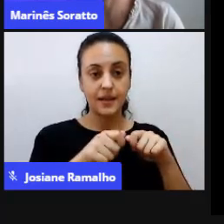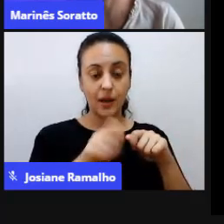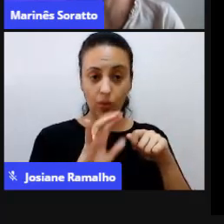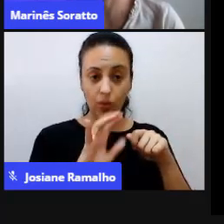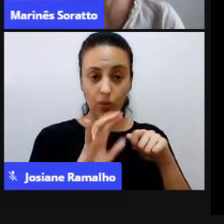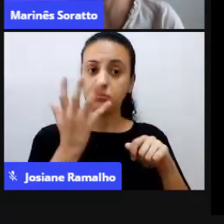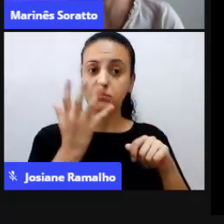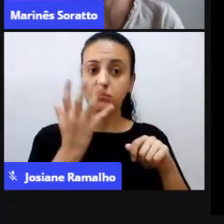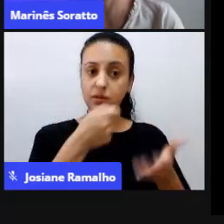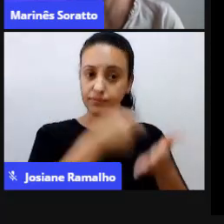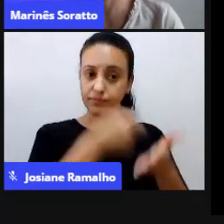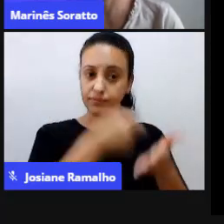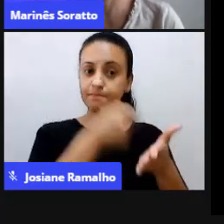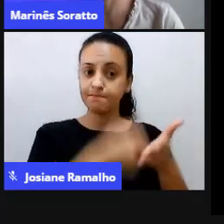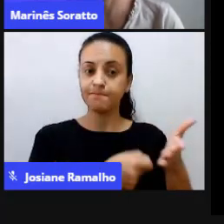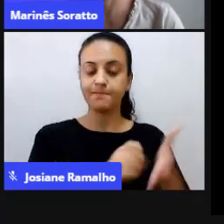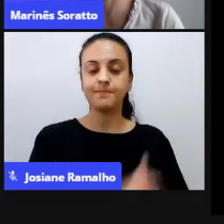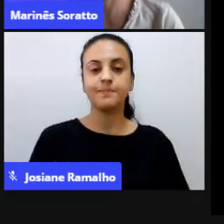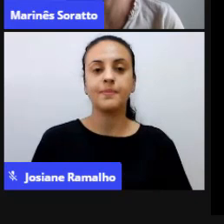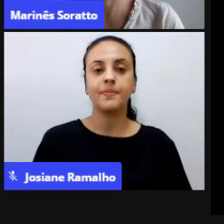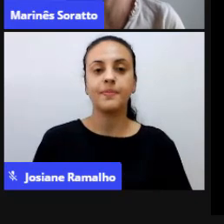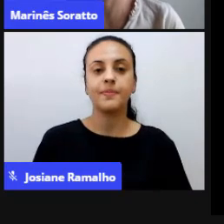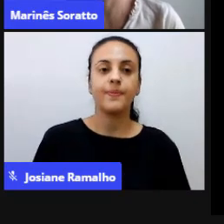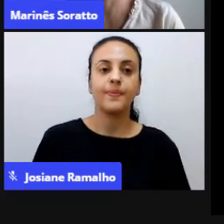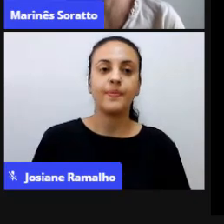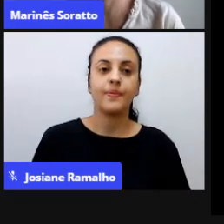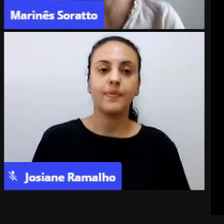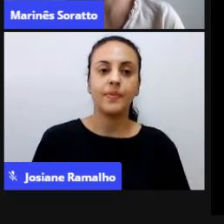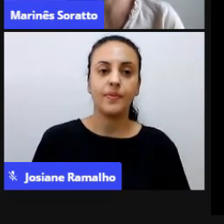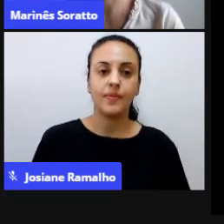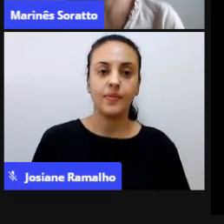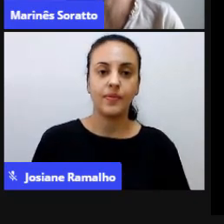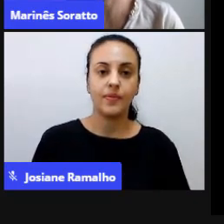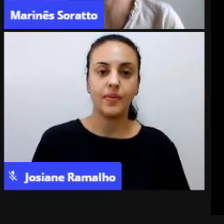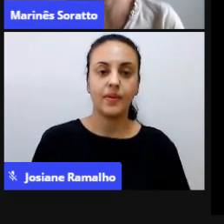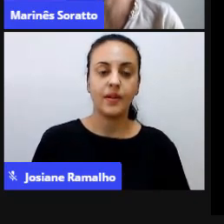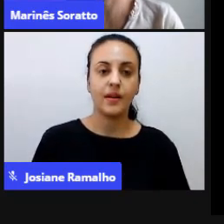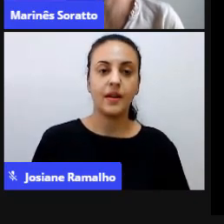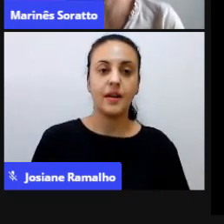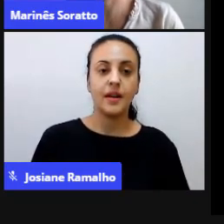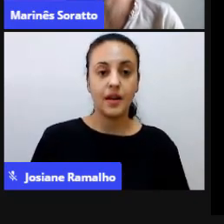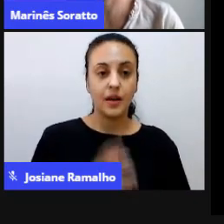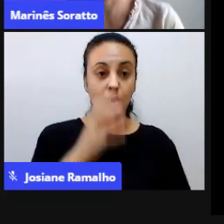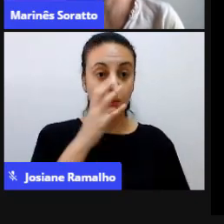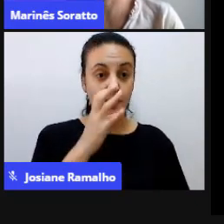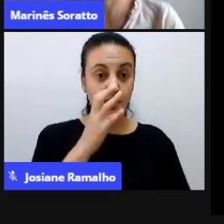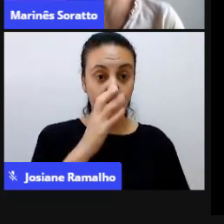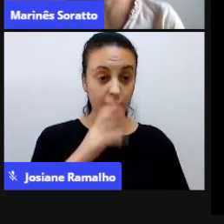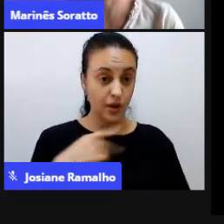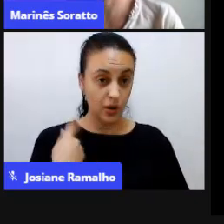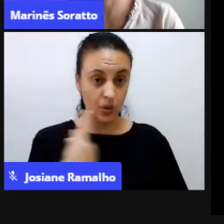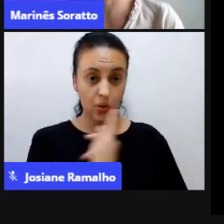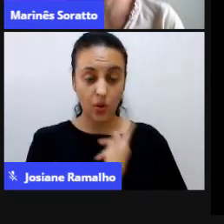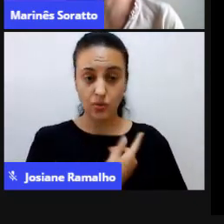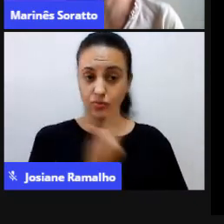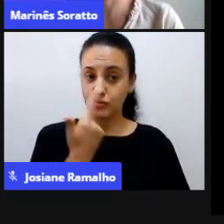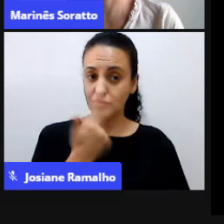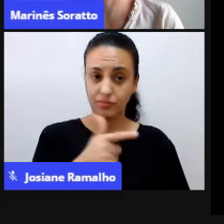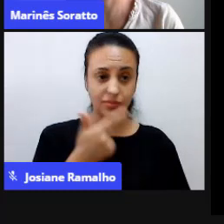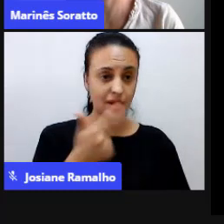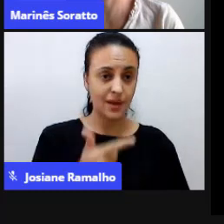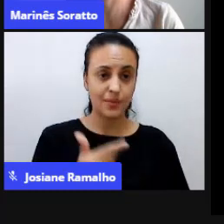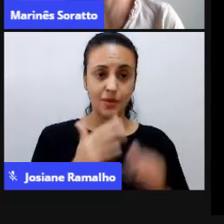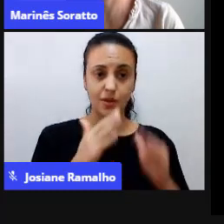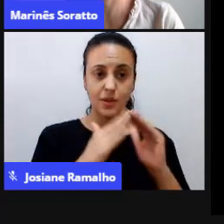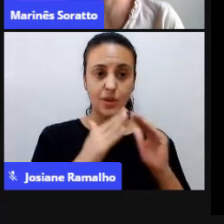né? E eu vejo que nós não temos escolas indígenas, nós temos alunos indígenas